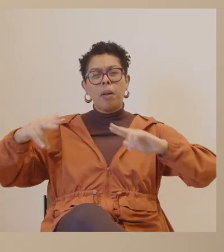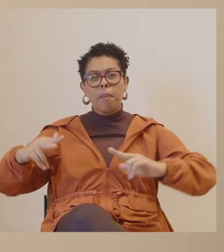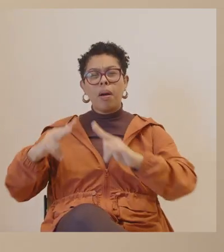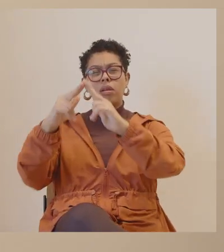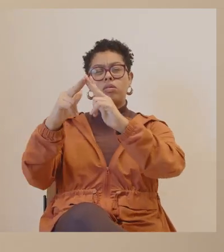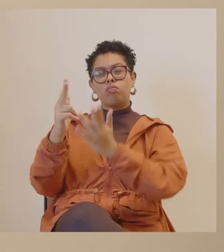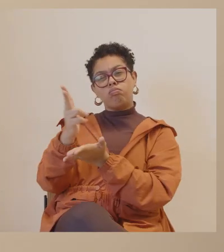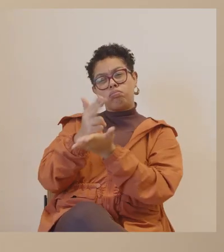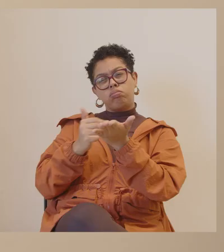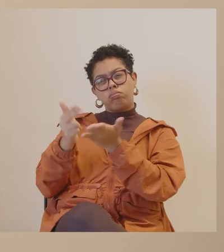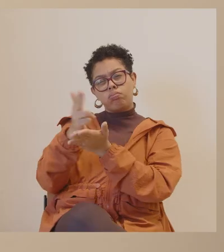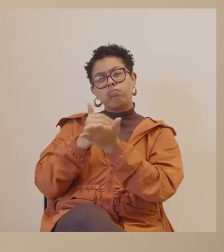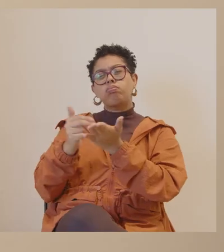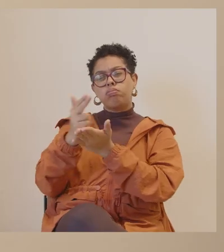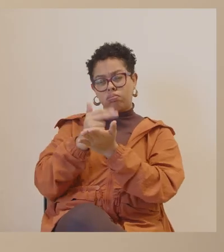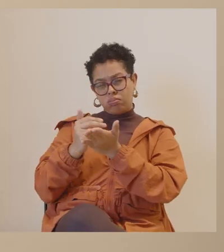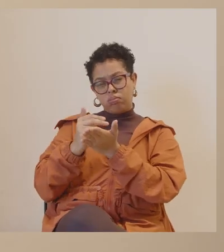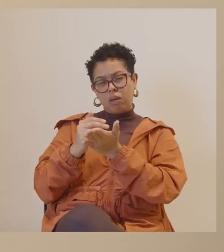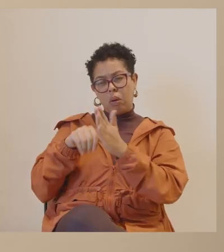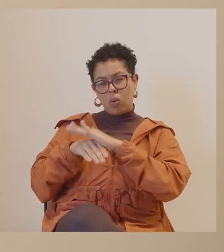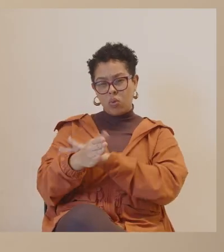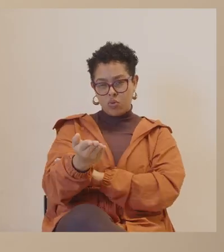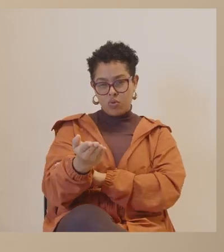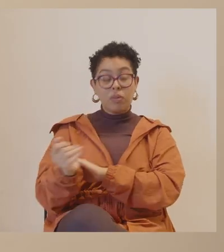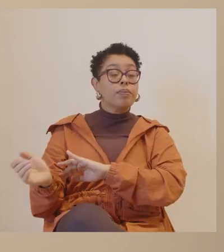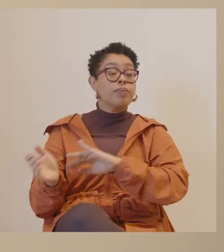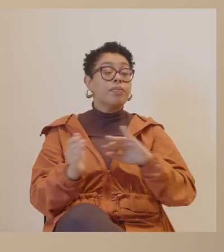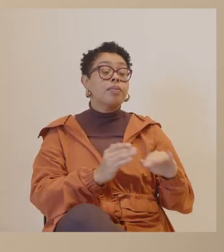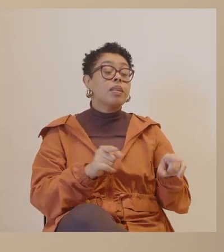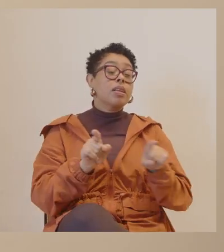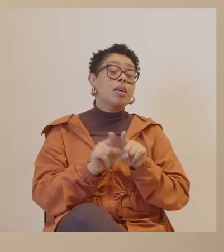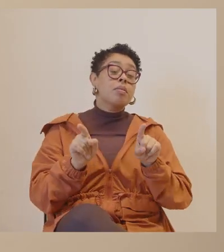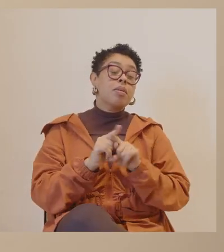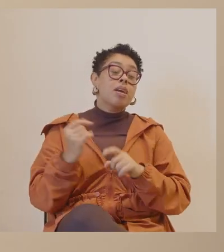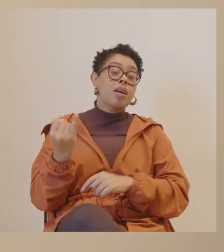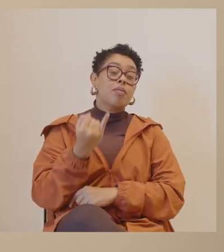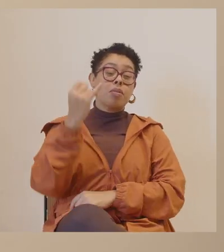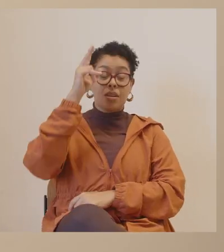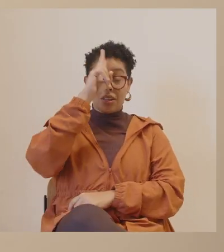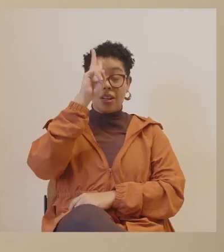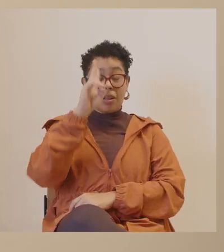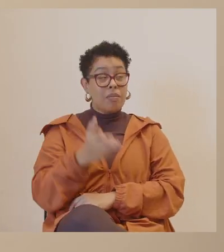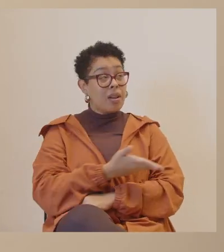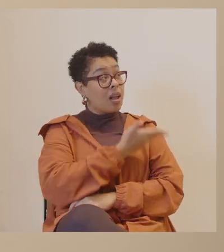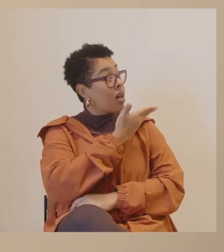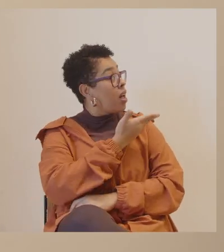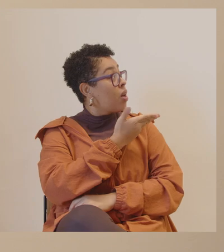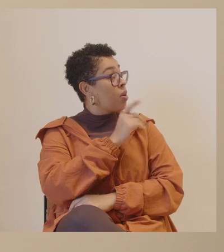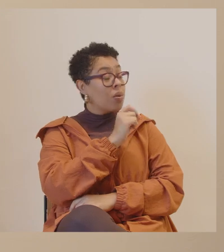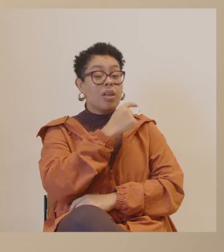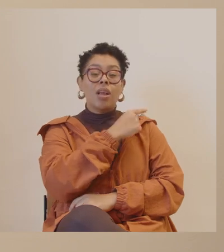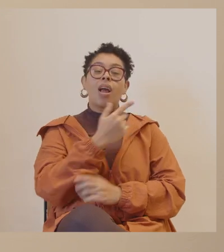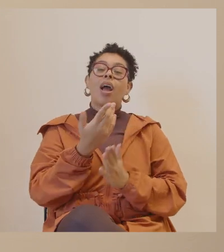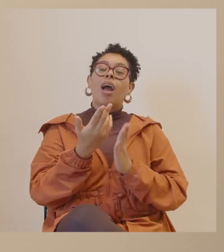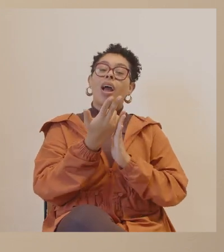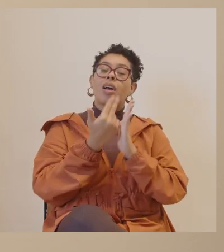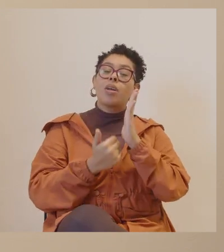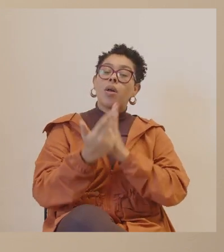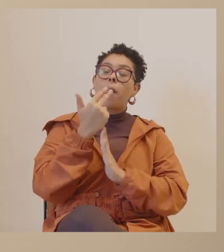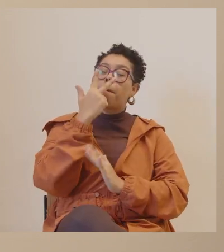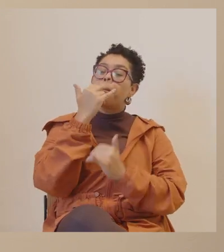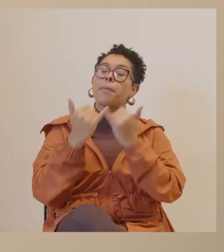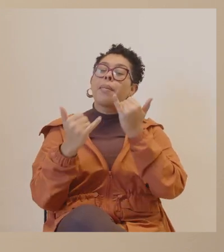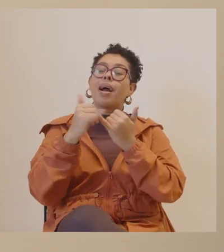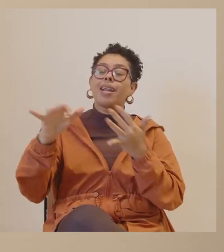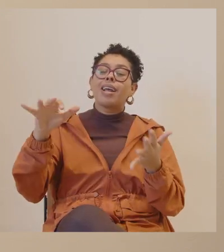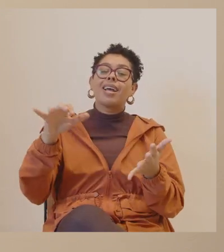né? Aqui também eu acho que é importante lembrar que esse é um dos poucos, essa pintura serve quase de um registro